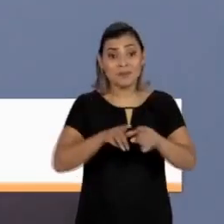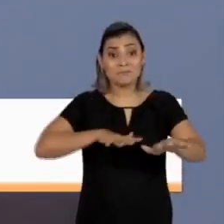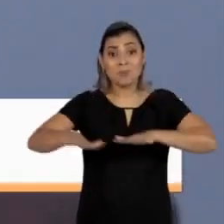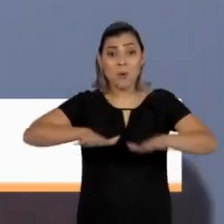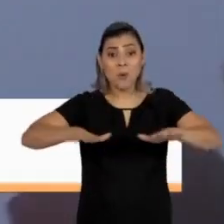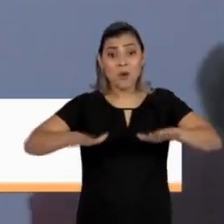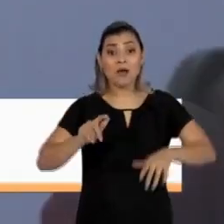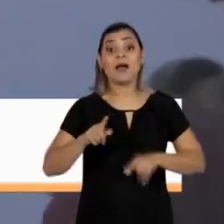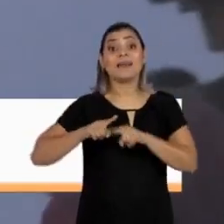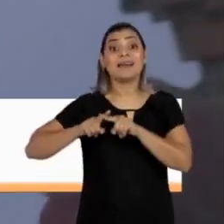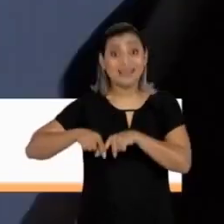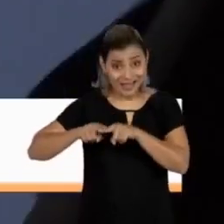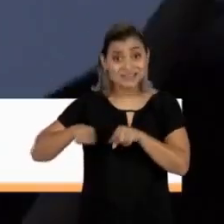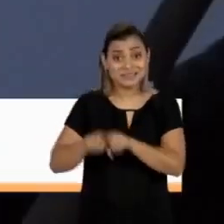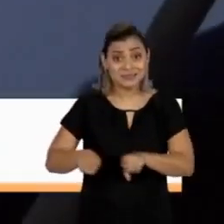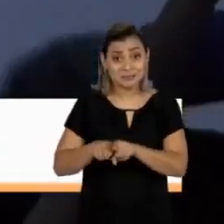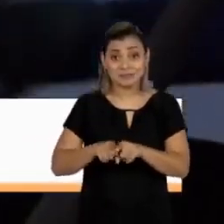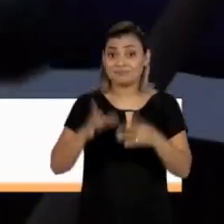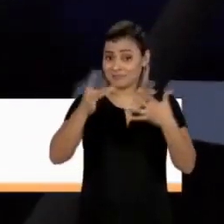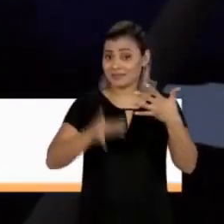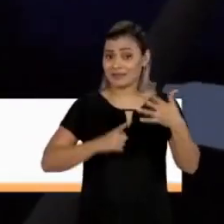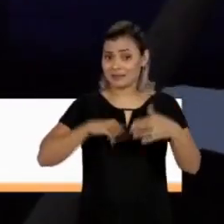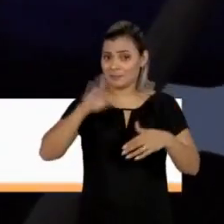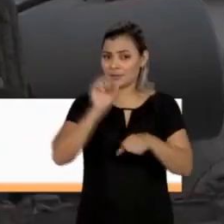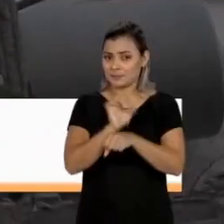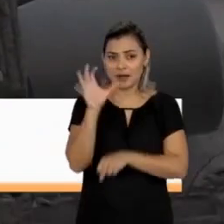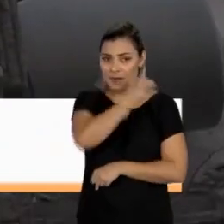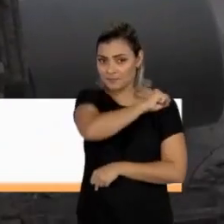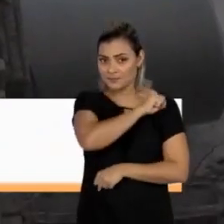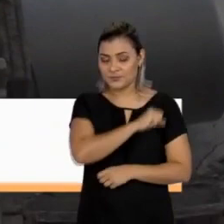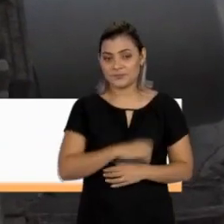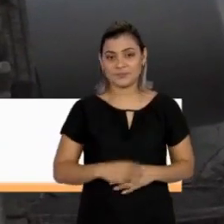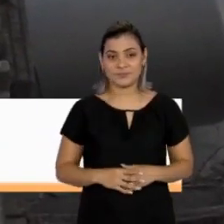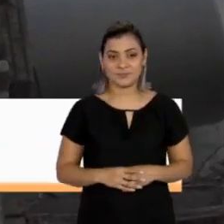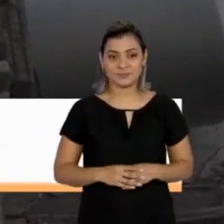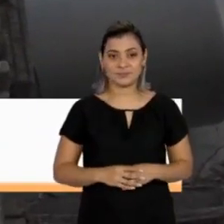a Grécia. A gente volta já já.